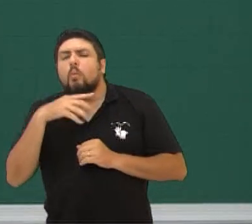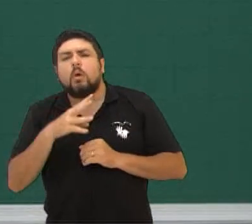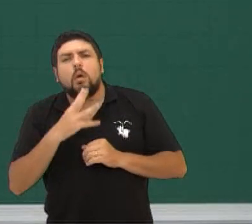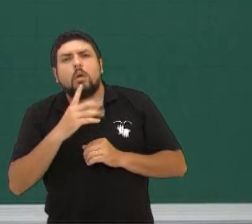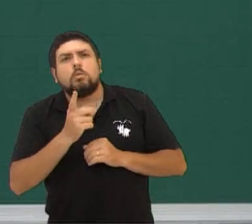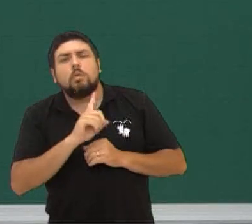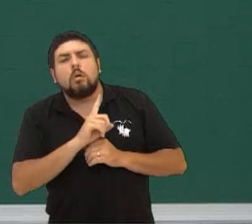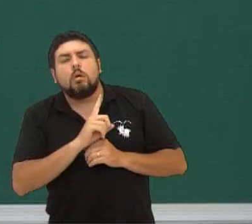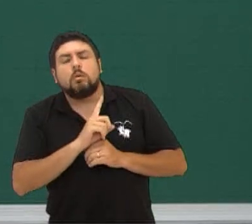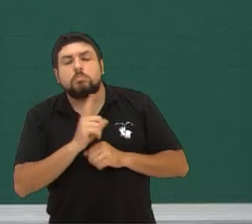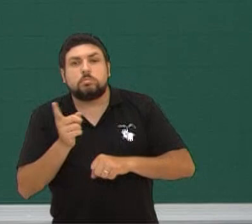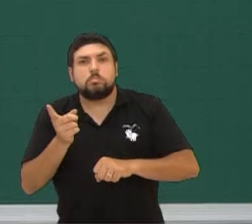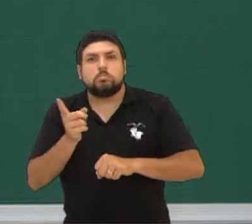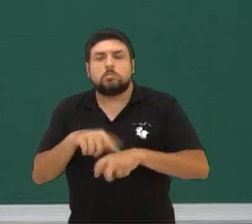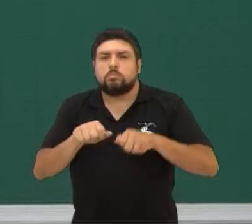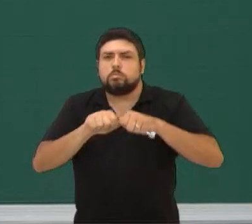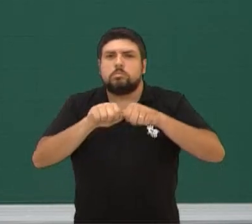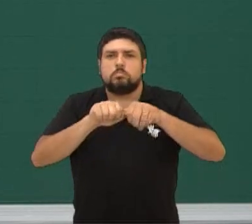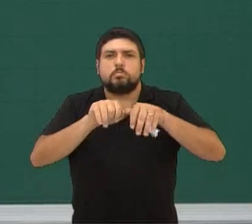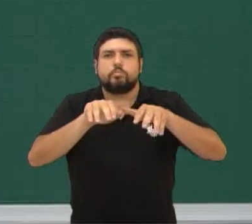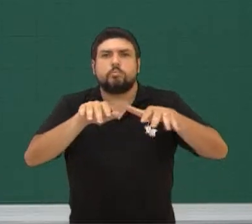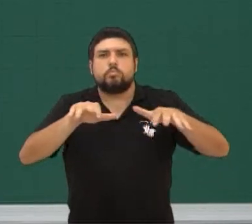conhecido, e ele se tornou um esporte